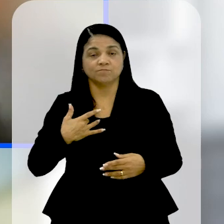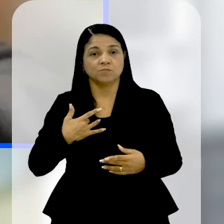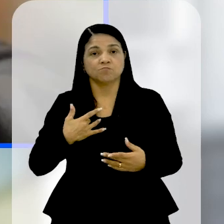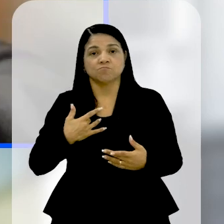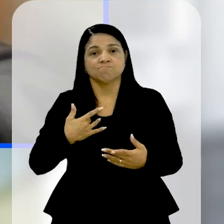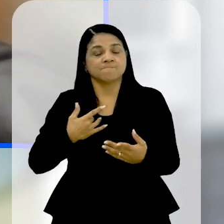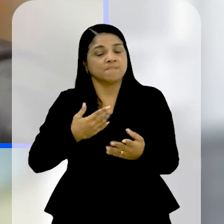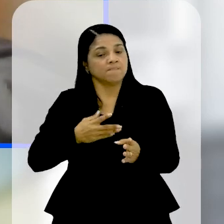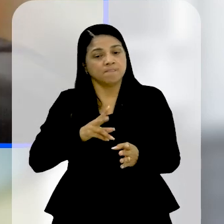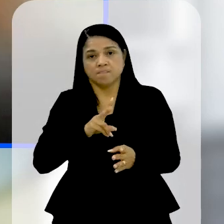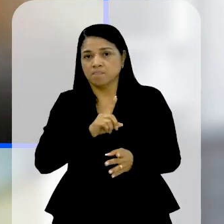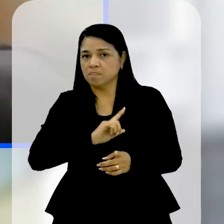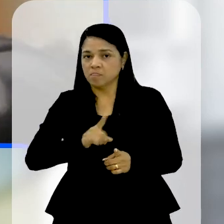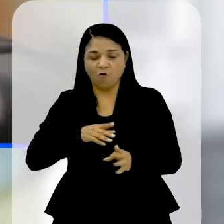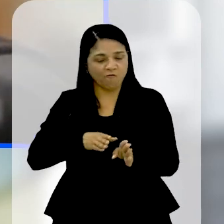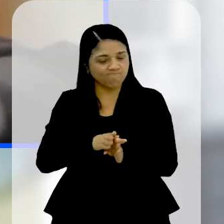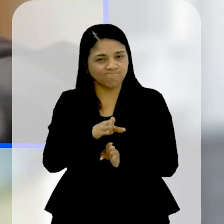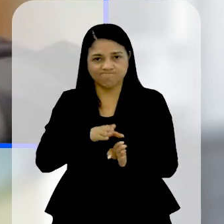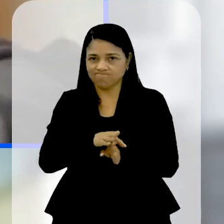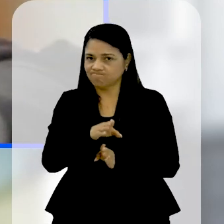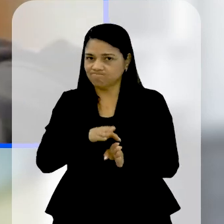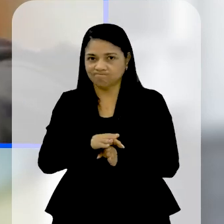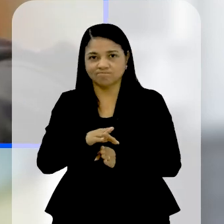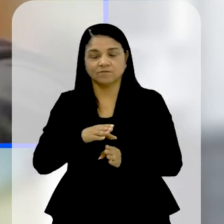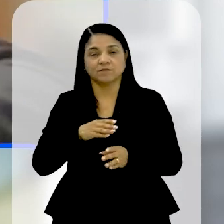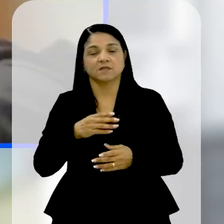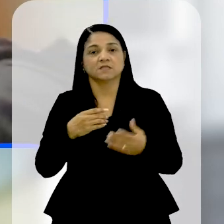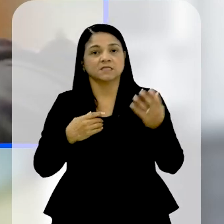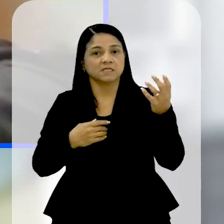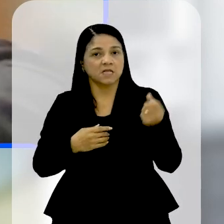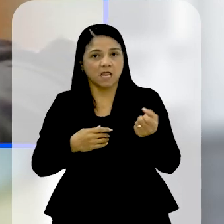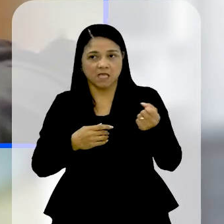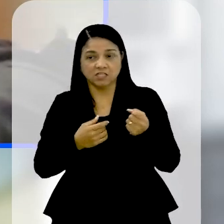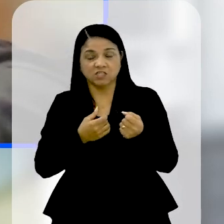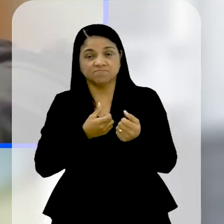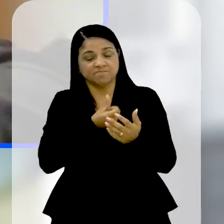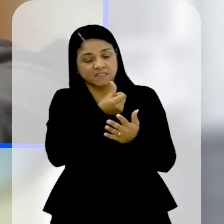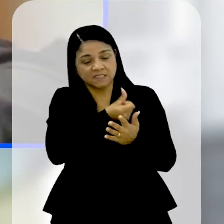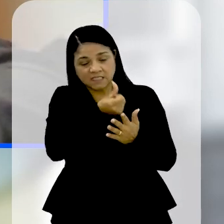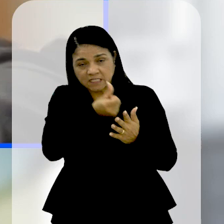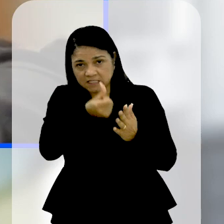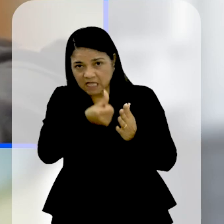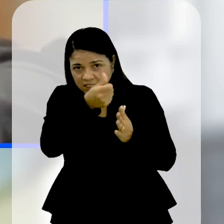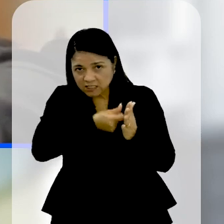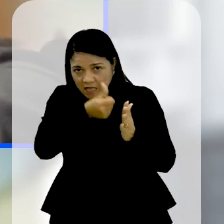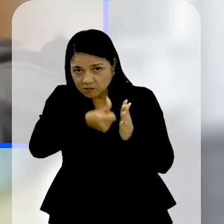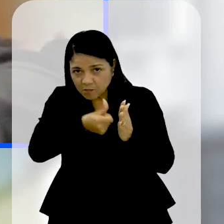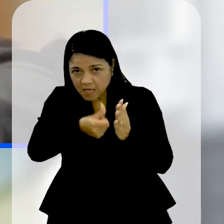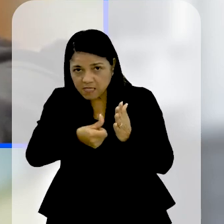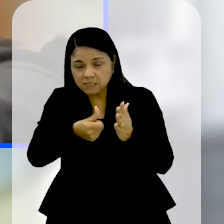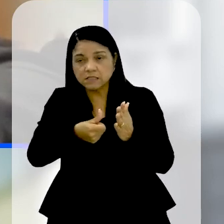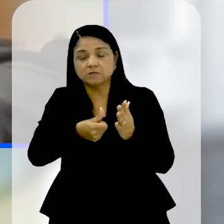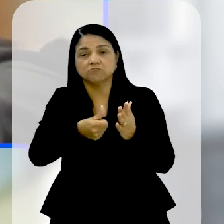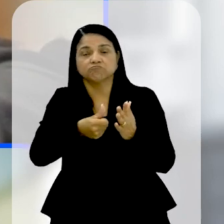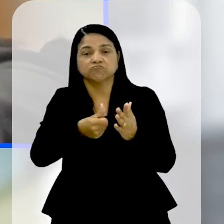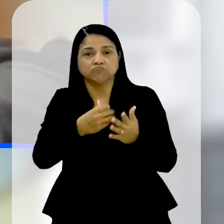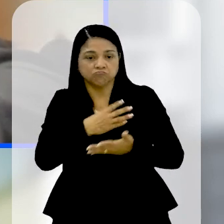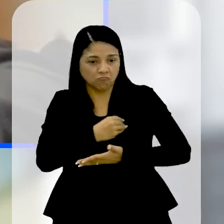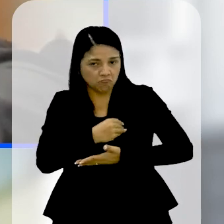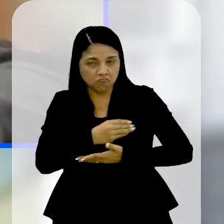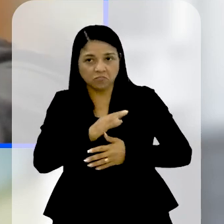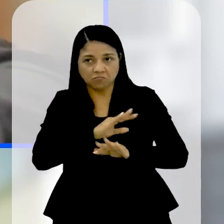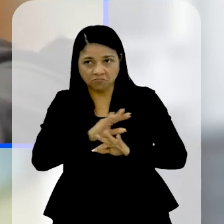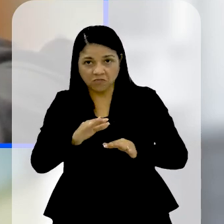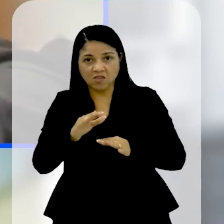de não recomendar mais esses leites de segmento. A partir dos 6 meses, quem não amamentou e quem usar a